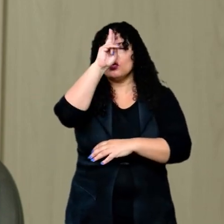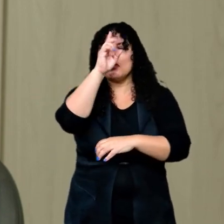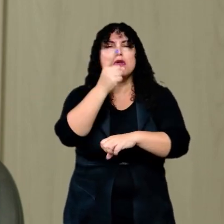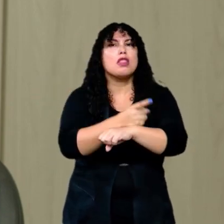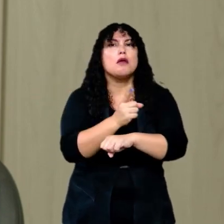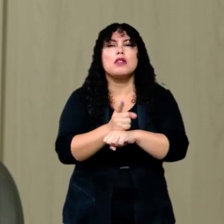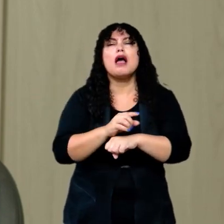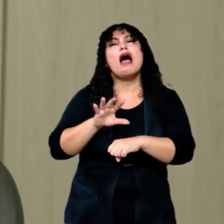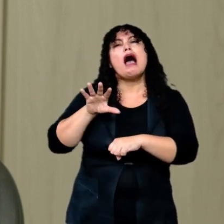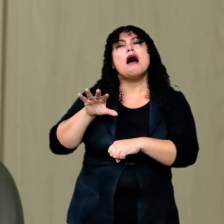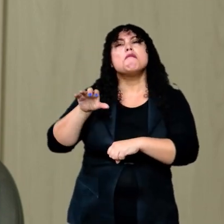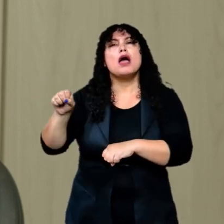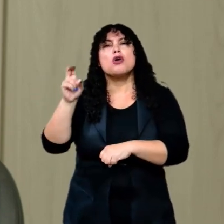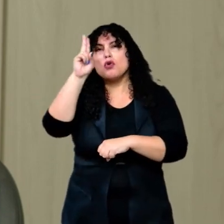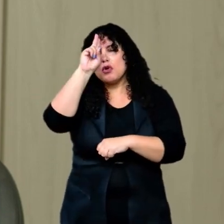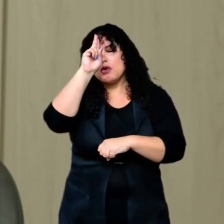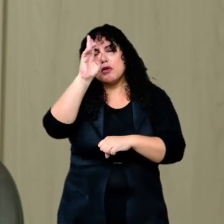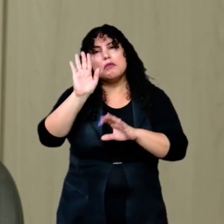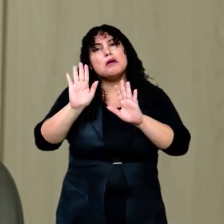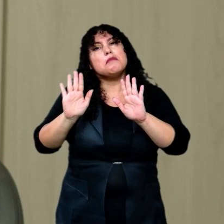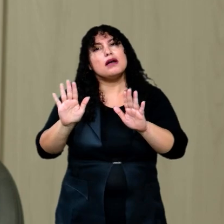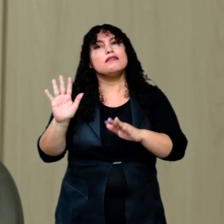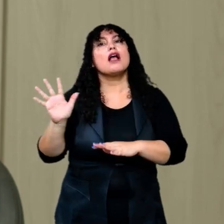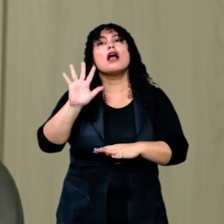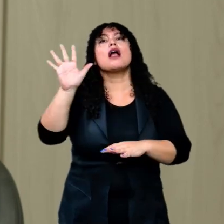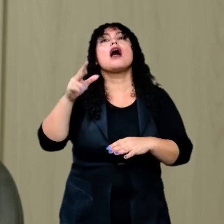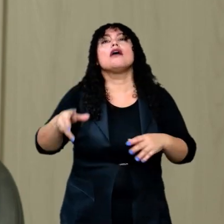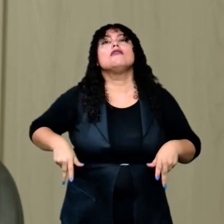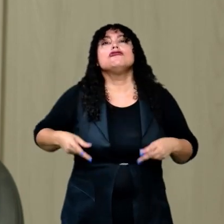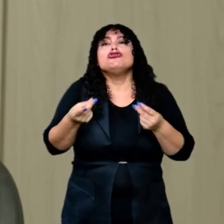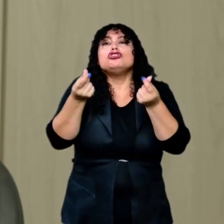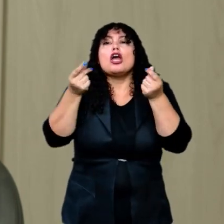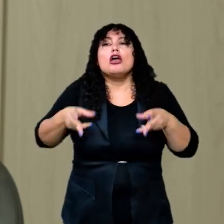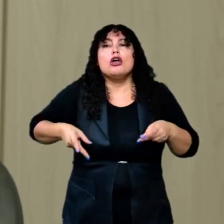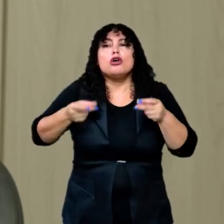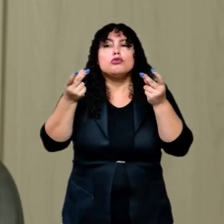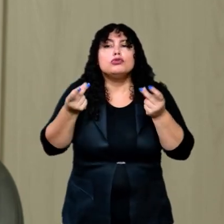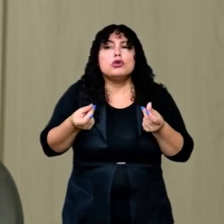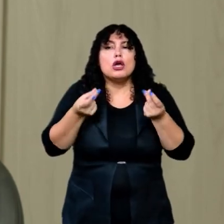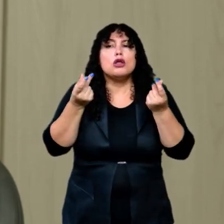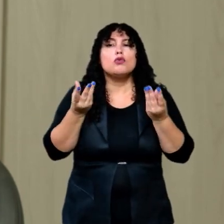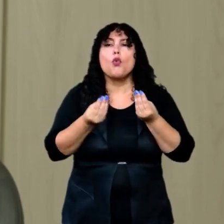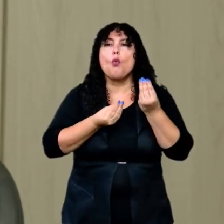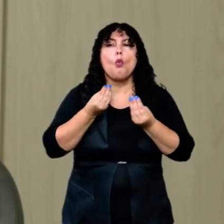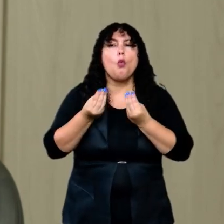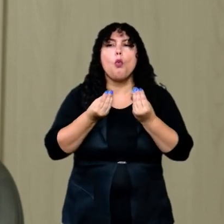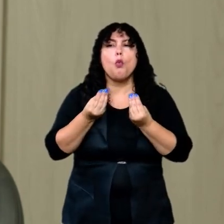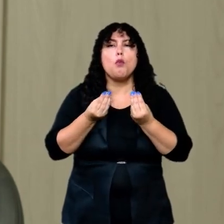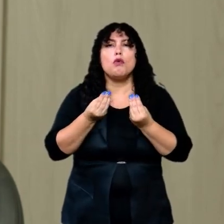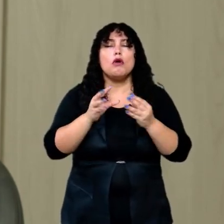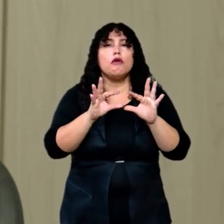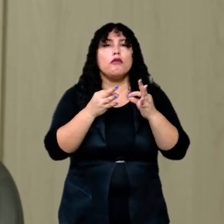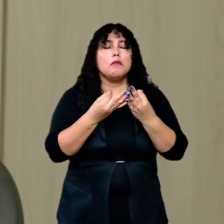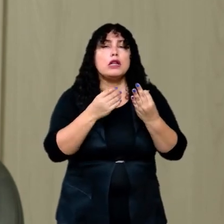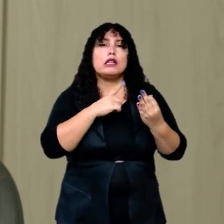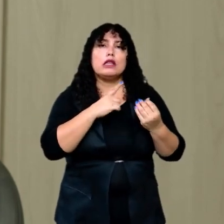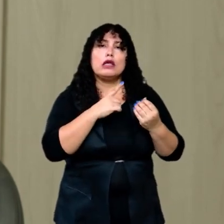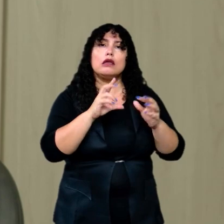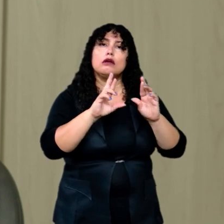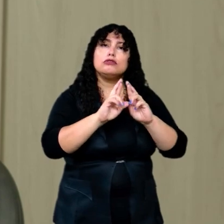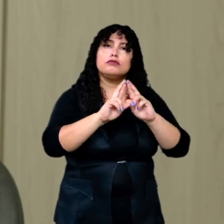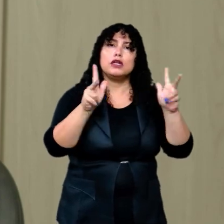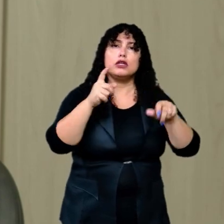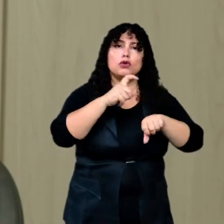todo. Ah, pode pegar o Uber, sim, mas vai sair isso de onde, né? Isso tudo é dinheiro. Então, às vezes o pai ter esse horário